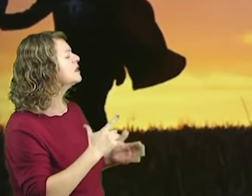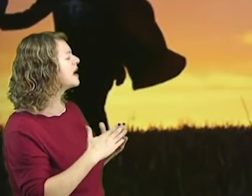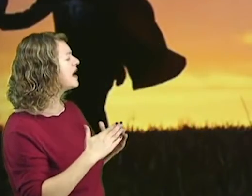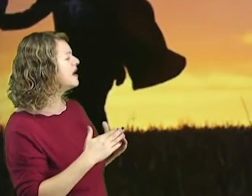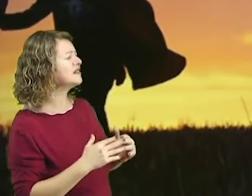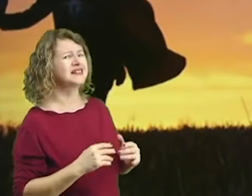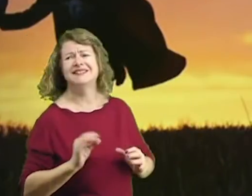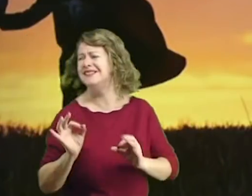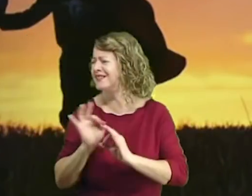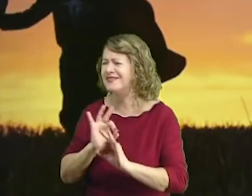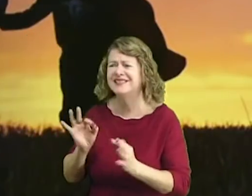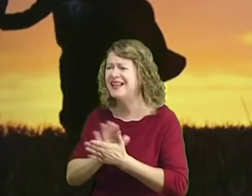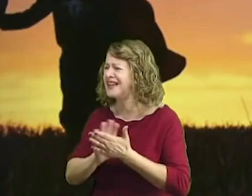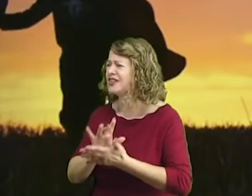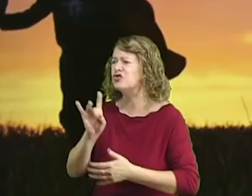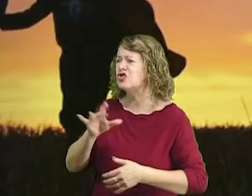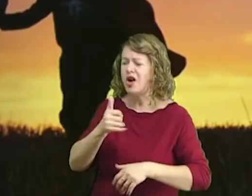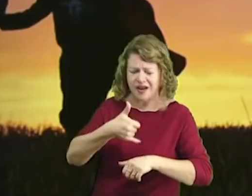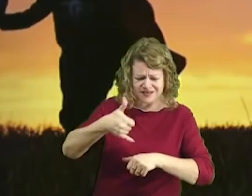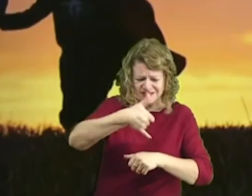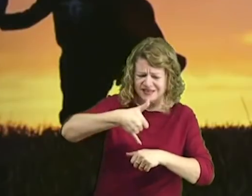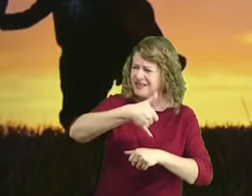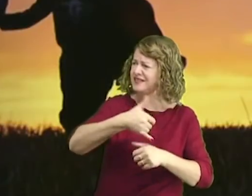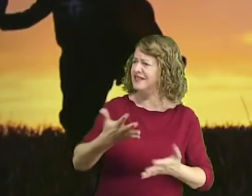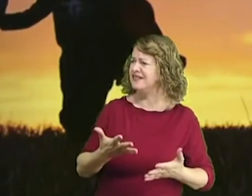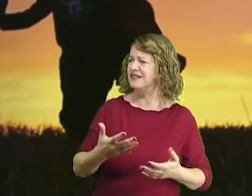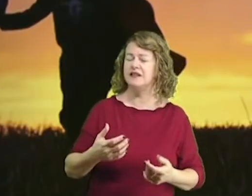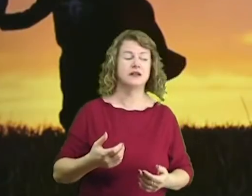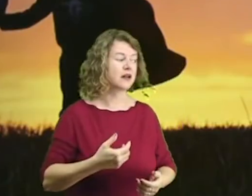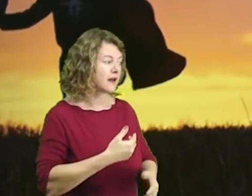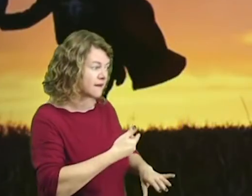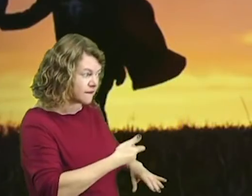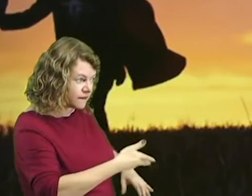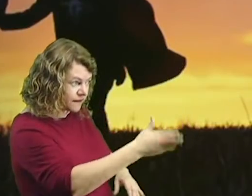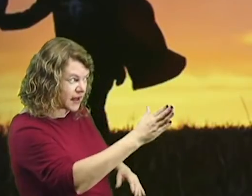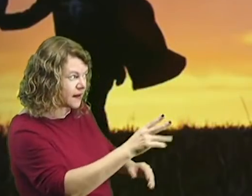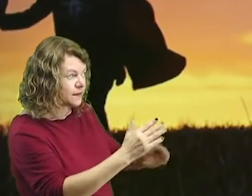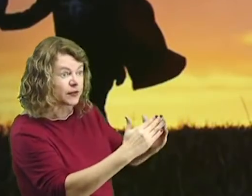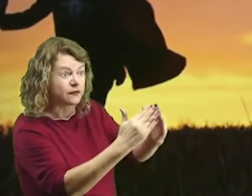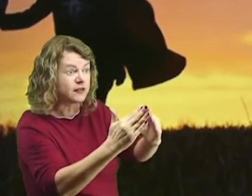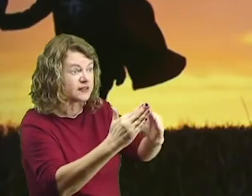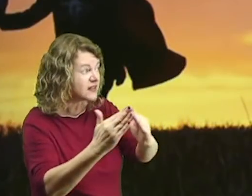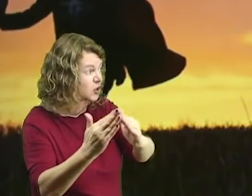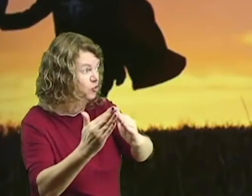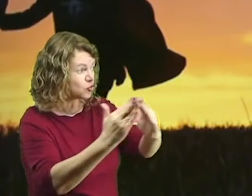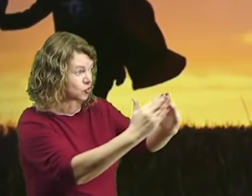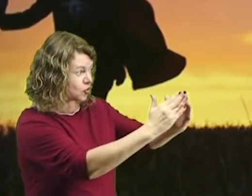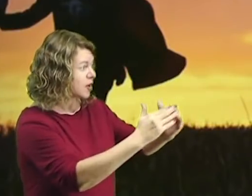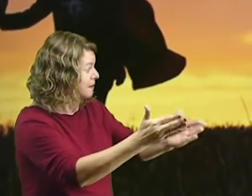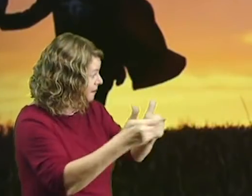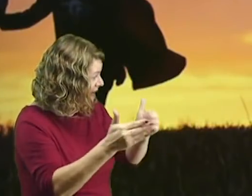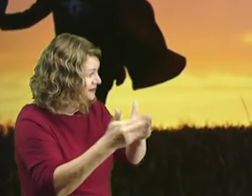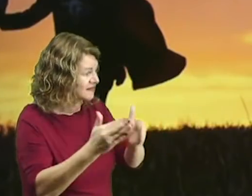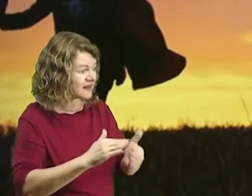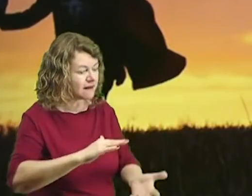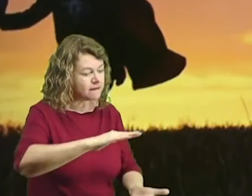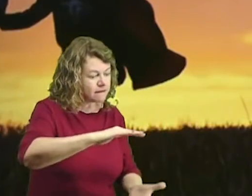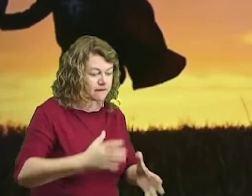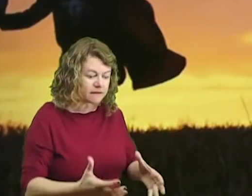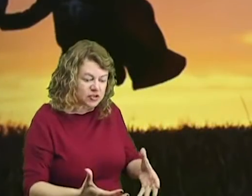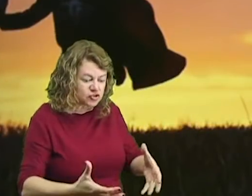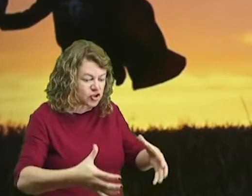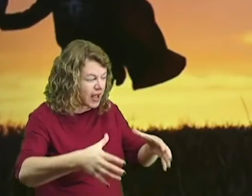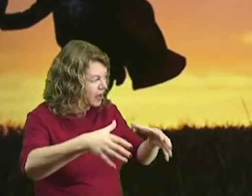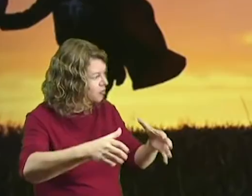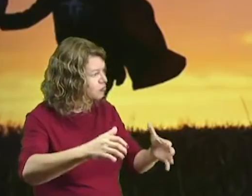pedir emprestadas vasilhas a todos os vizinhos, mas peça muitos. Depois entre em casa com